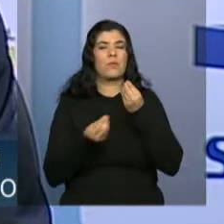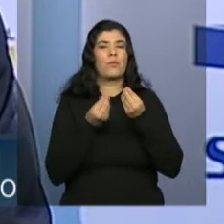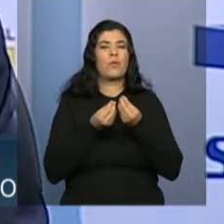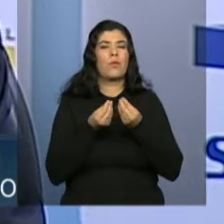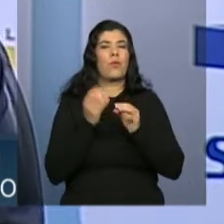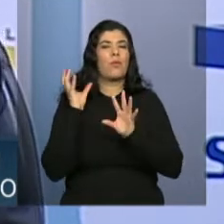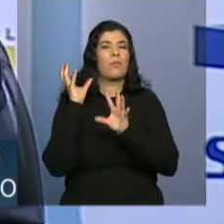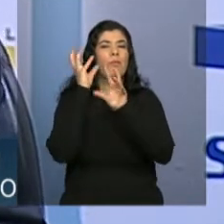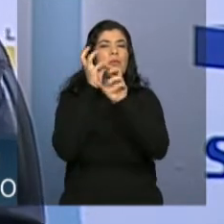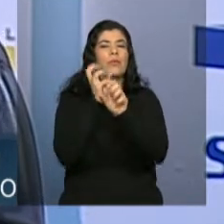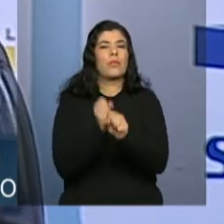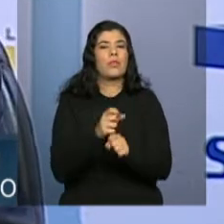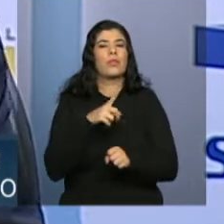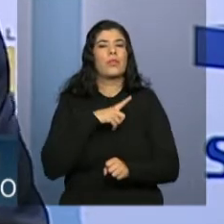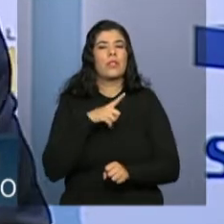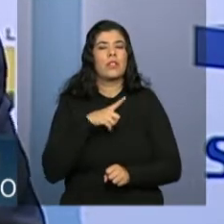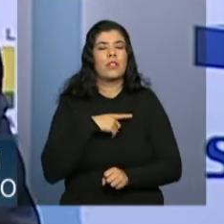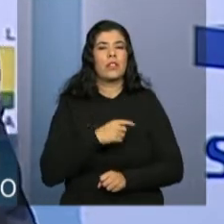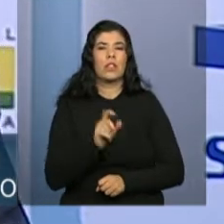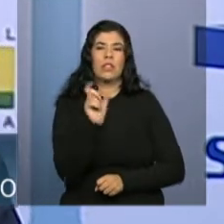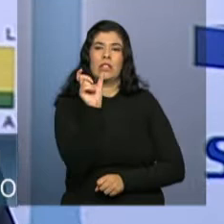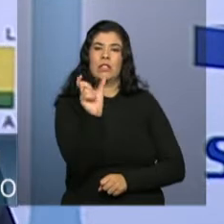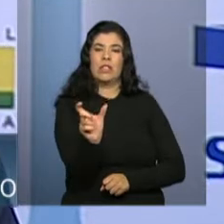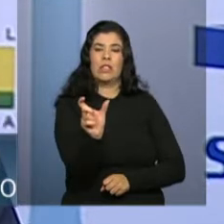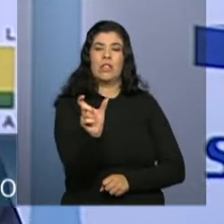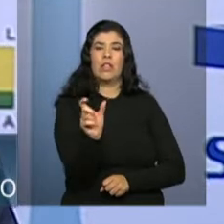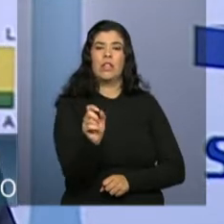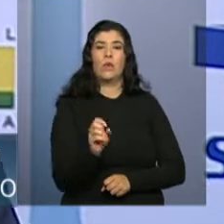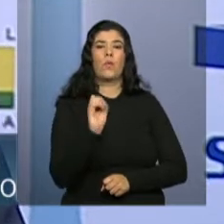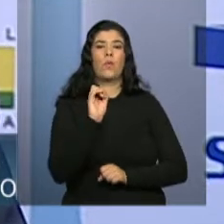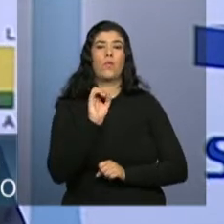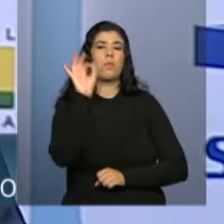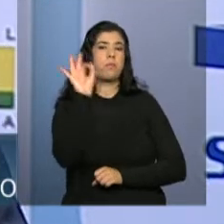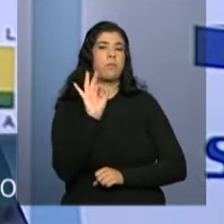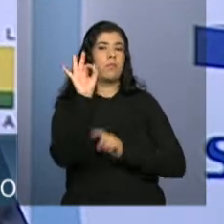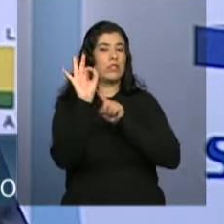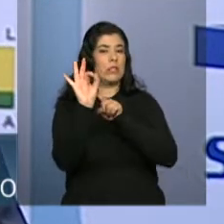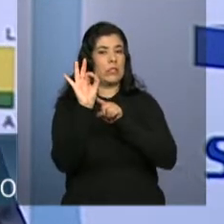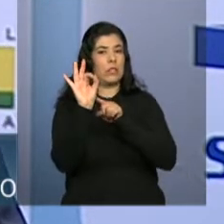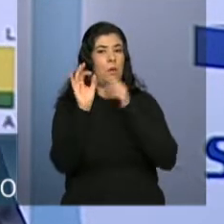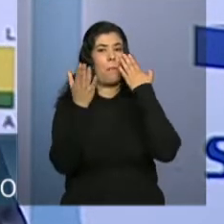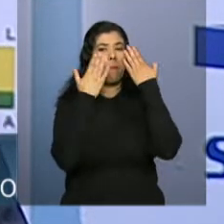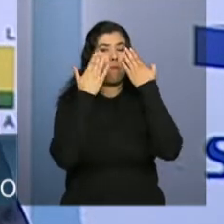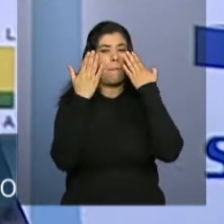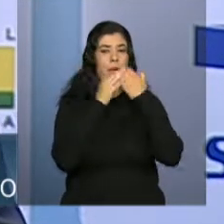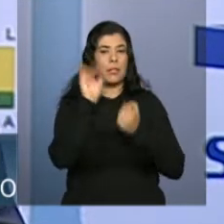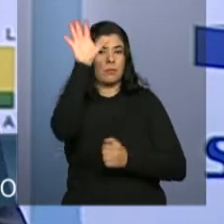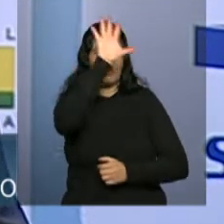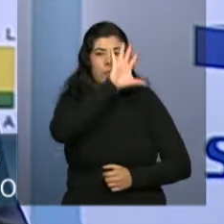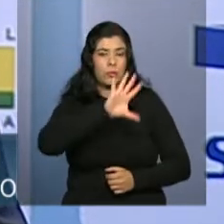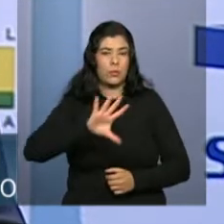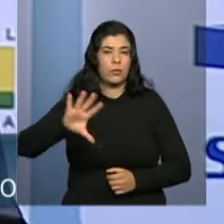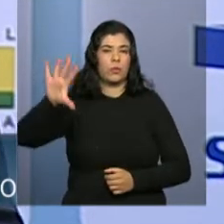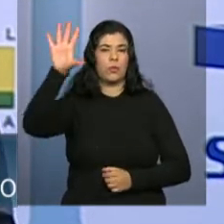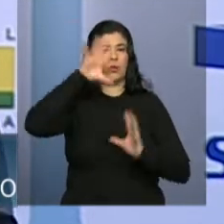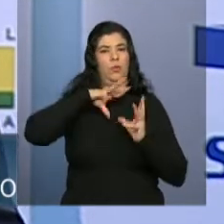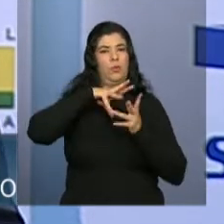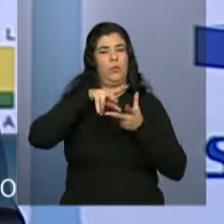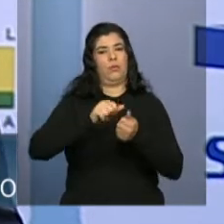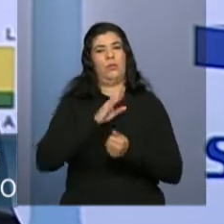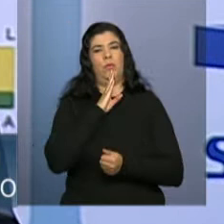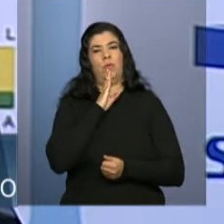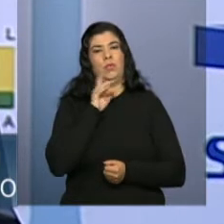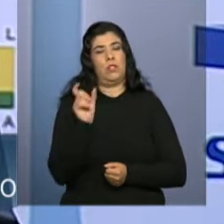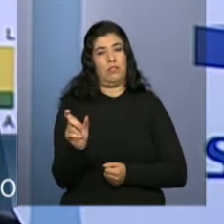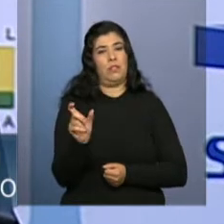referendar o Hitman we H que é um esse também internacional não é um parâmetro utilizado por todo mundo e